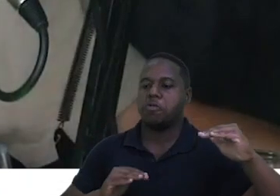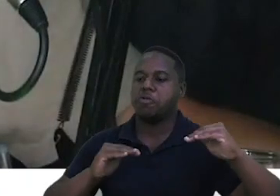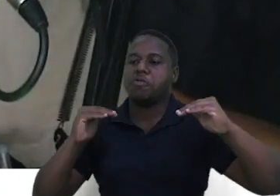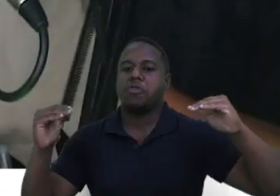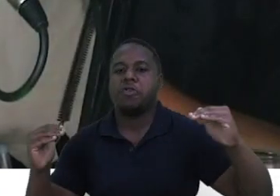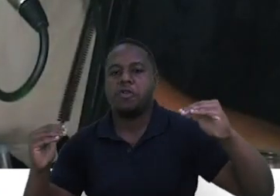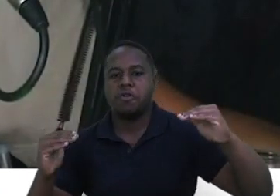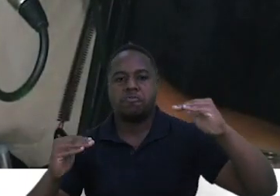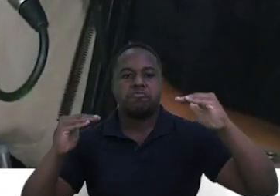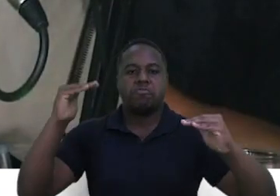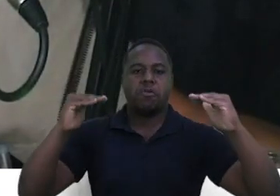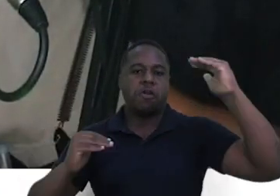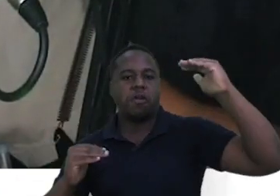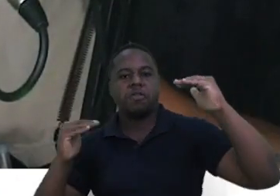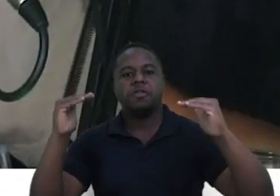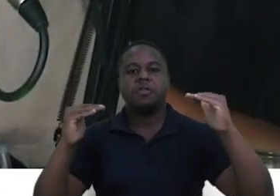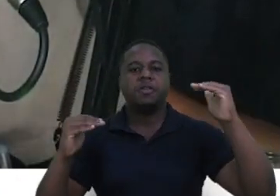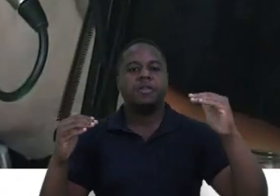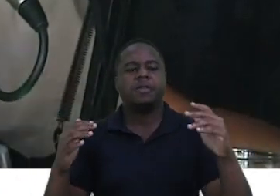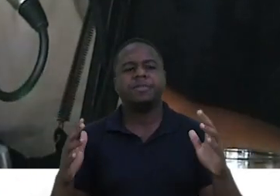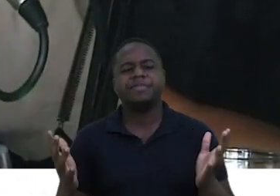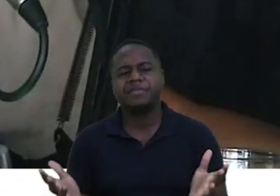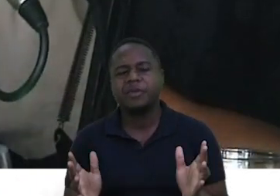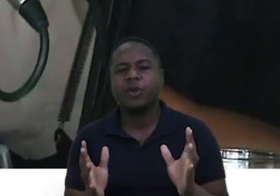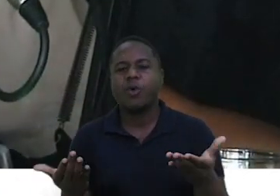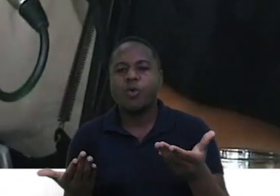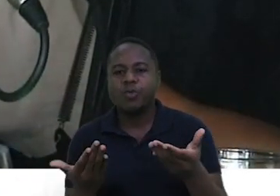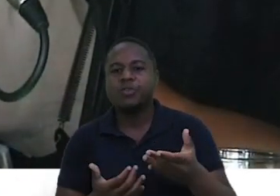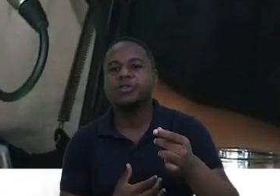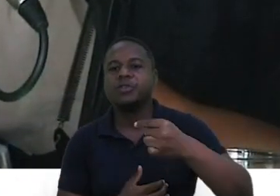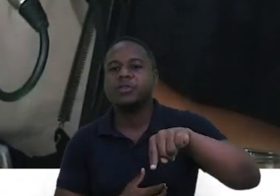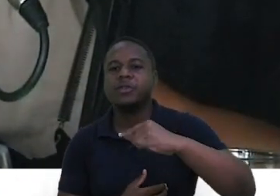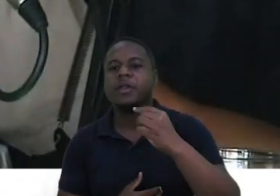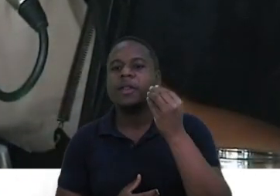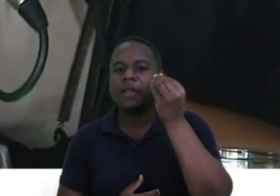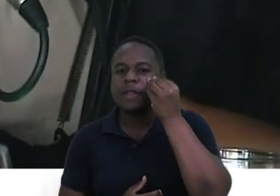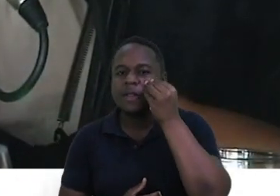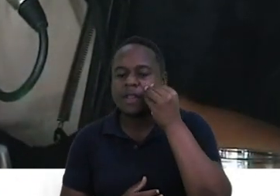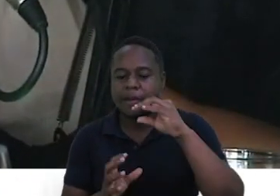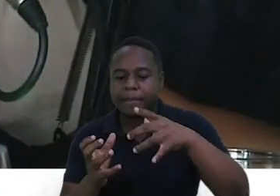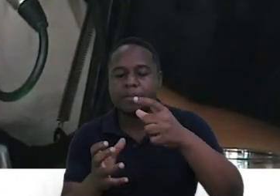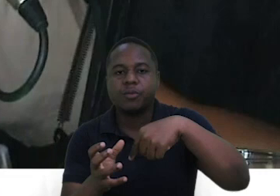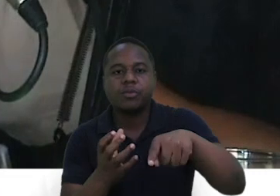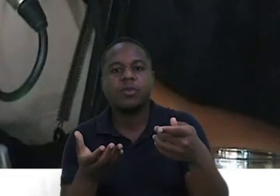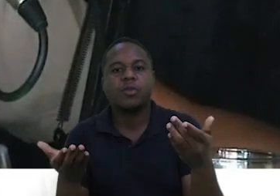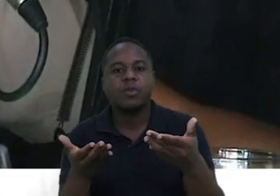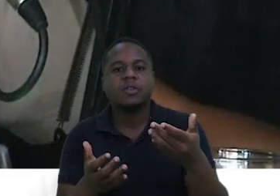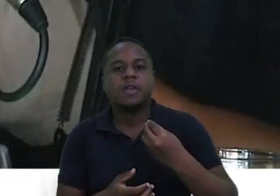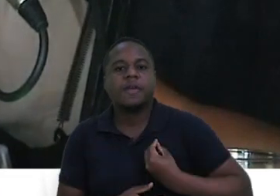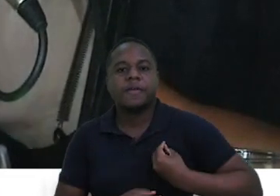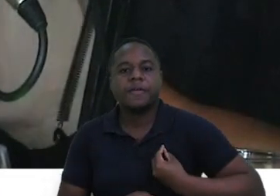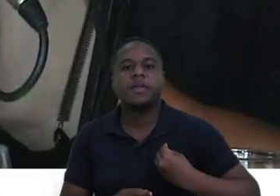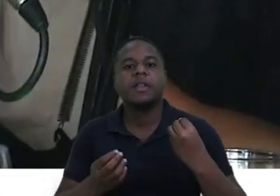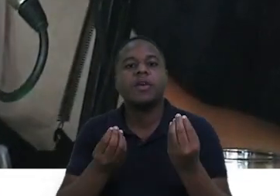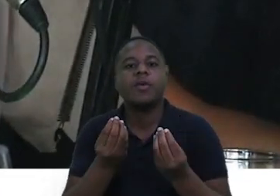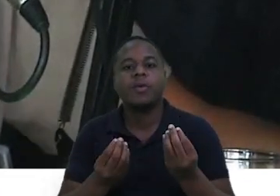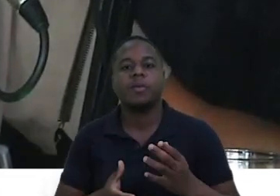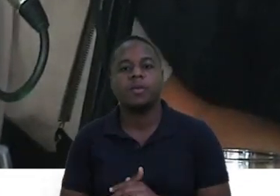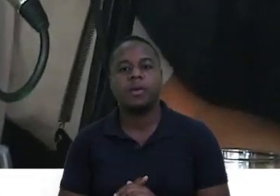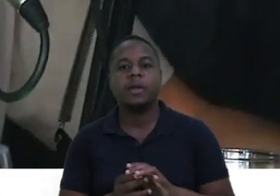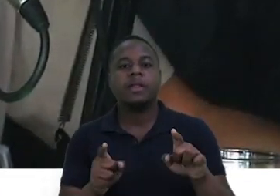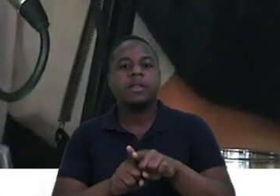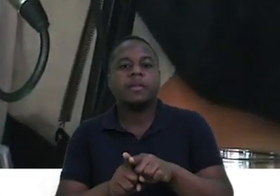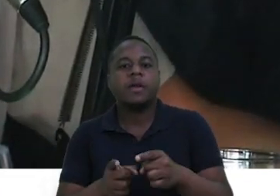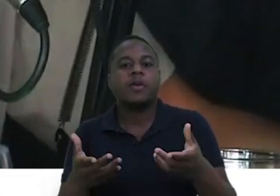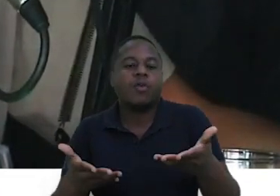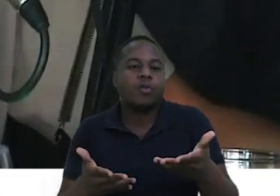hoje, dentro de uma concepção tipo, atualizada mesmo do que o mundo está vivendo hoje, do que as pessoas estão vivendo e onde as pessoas conseguem